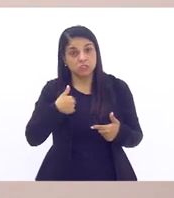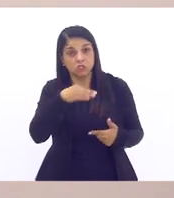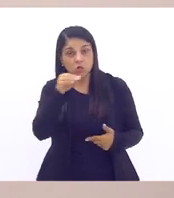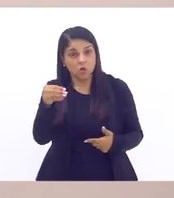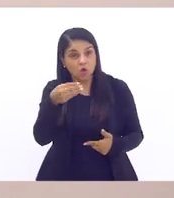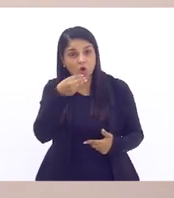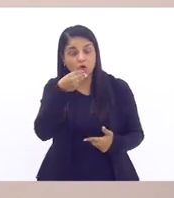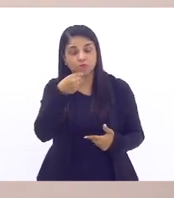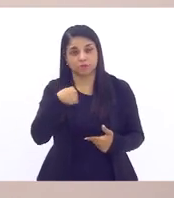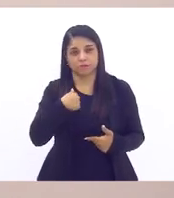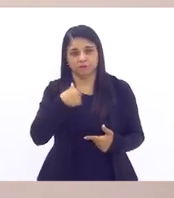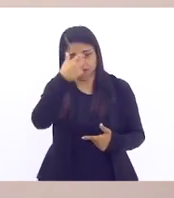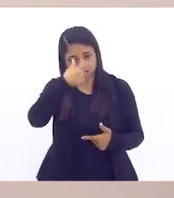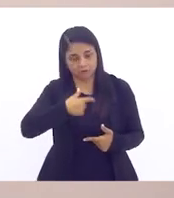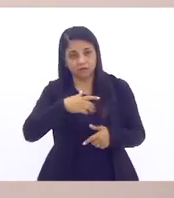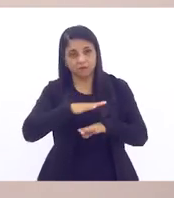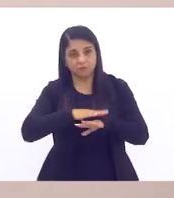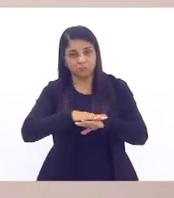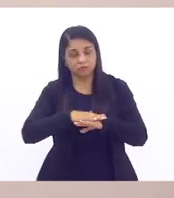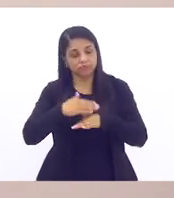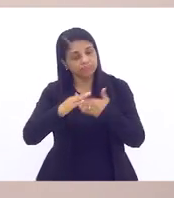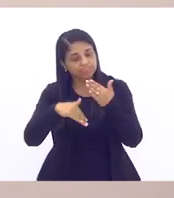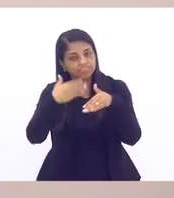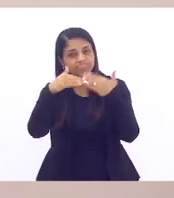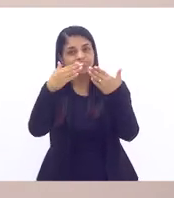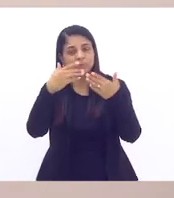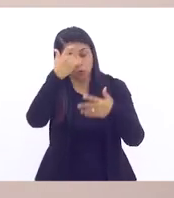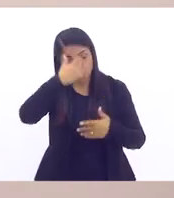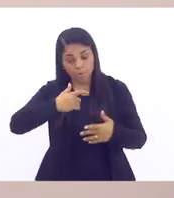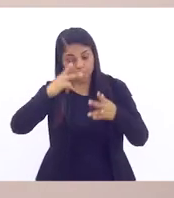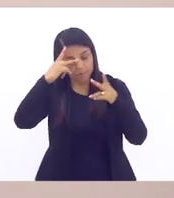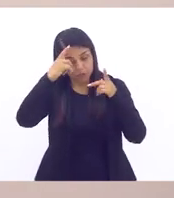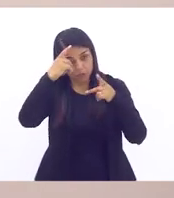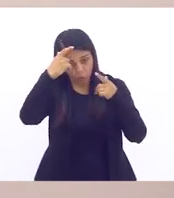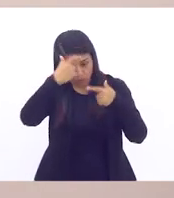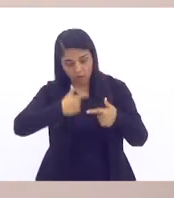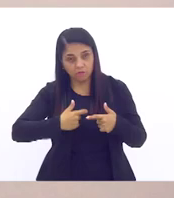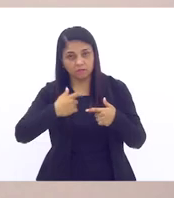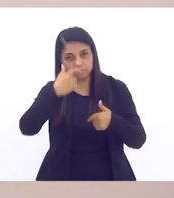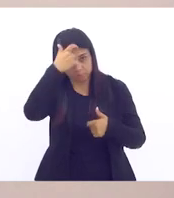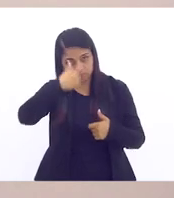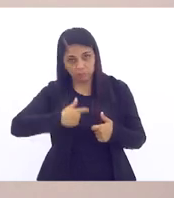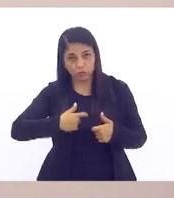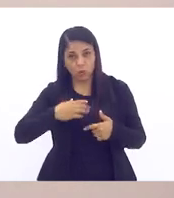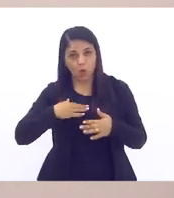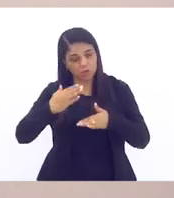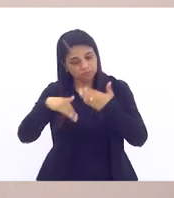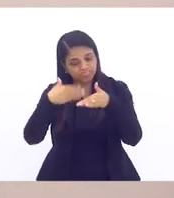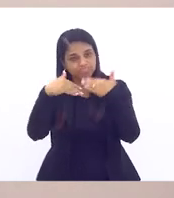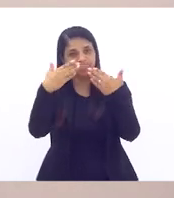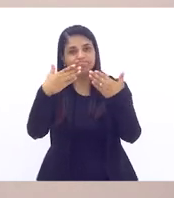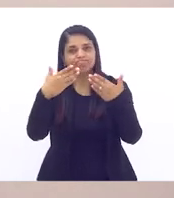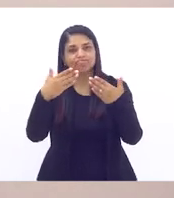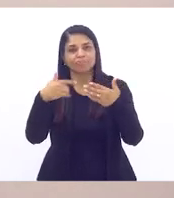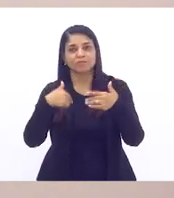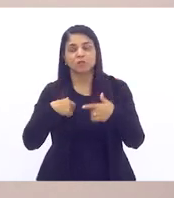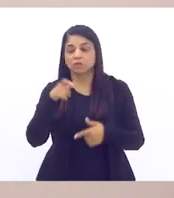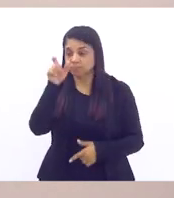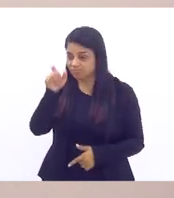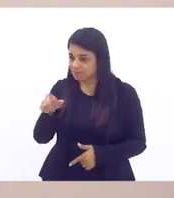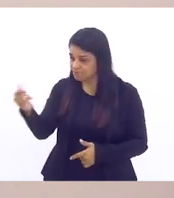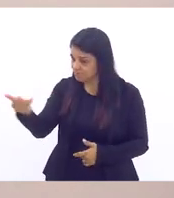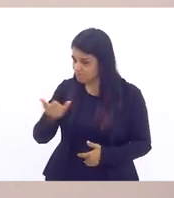a oportunidade de poder evoluir como pessoa e quando a senhora fala sobre